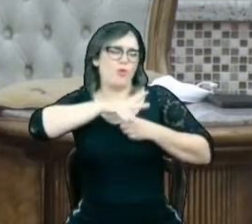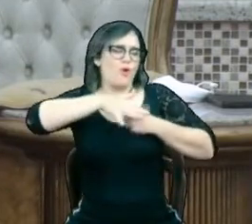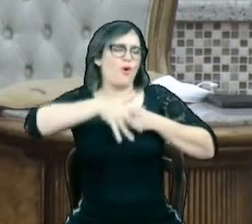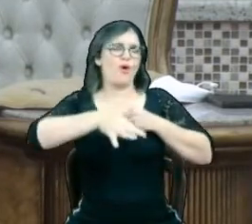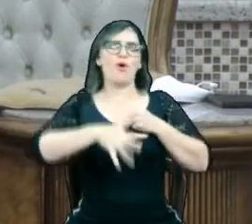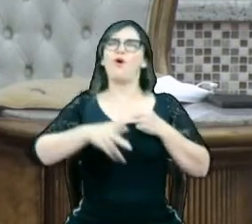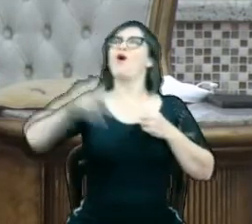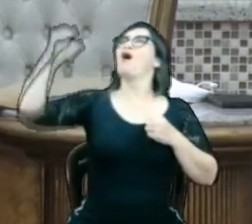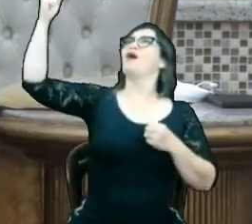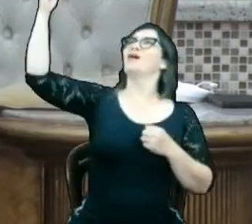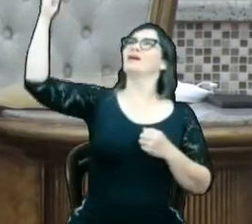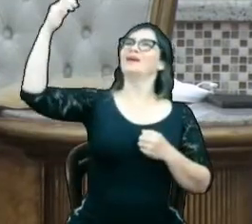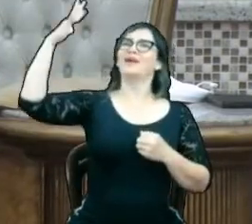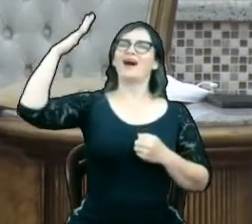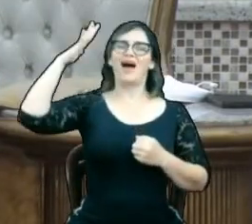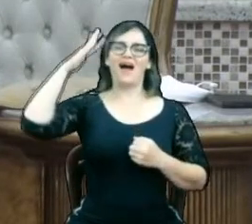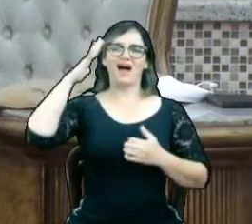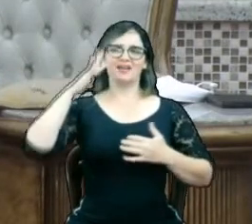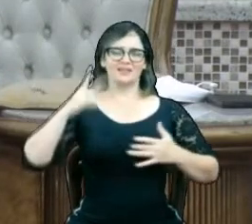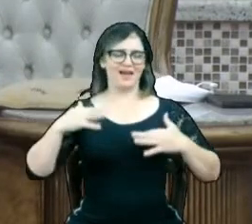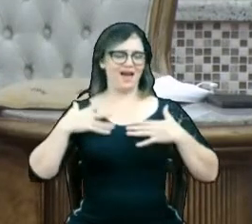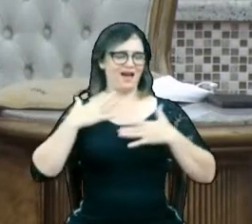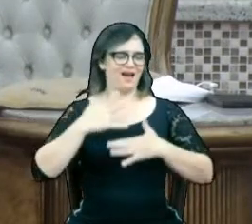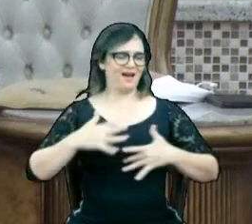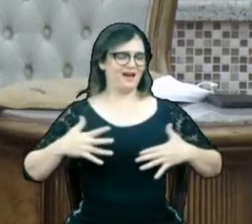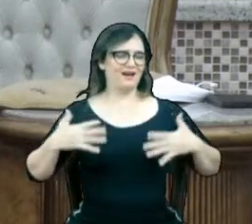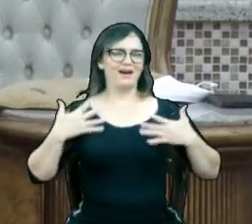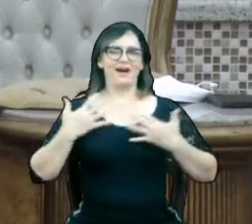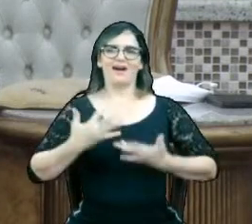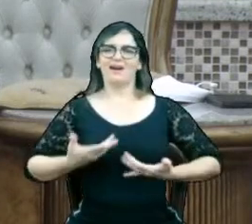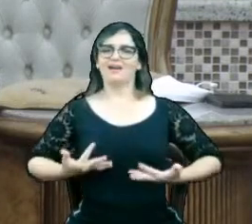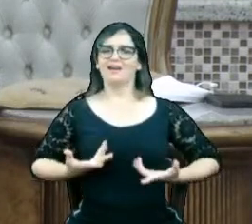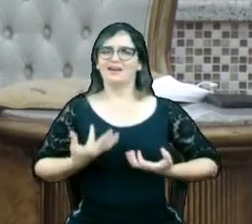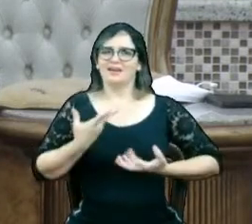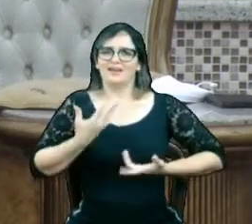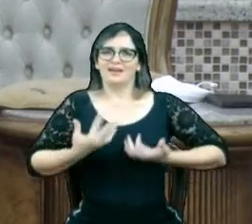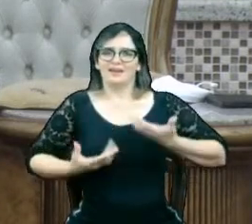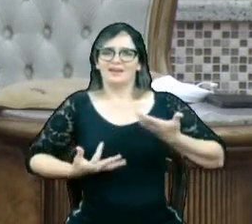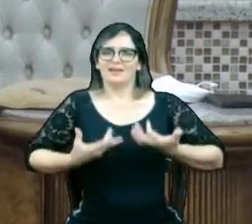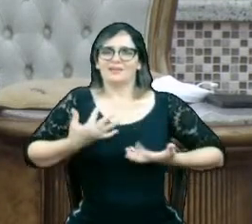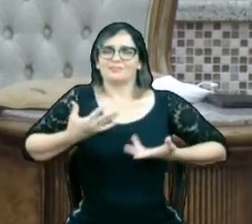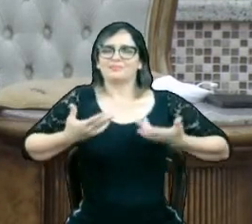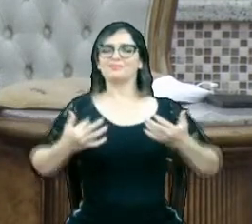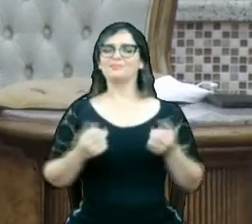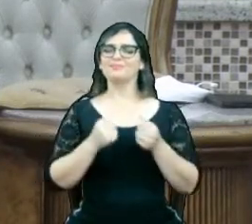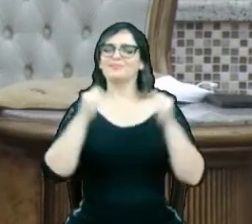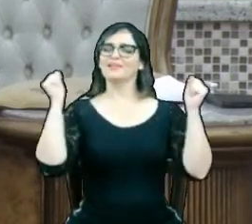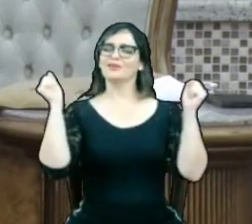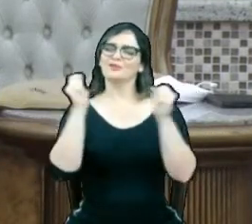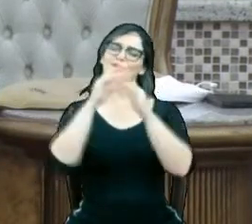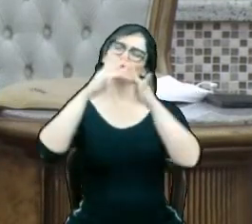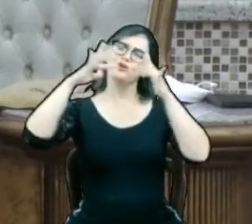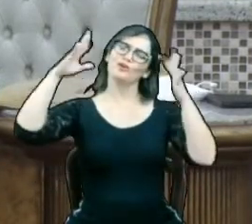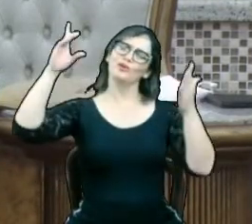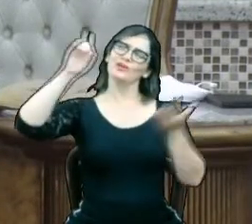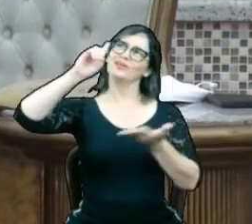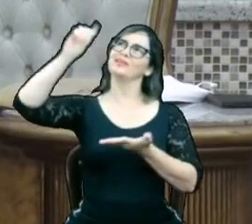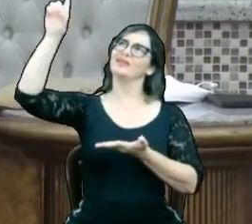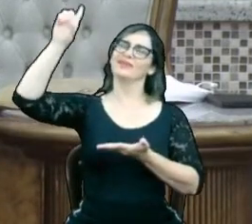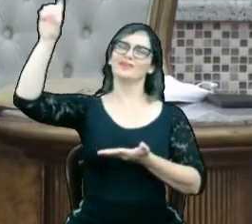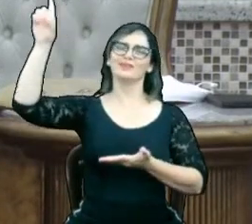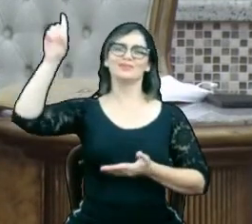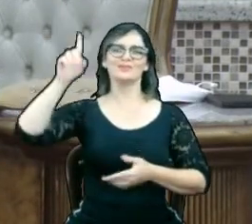graça dele o Aleluia levante a sua mão e glorifique ao Senhor